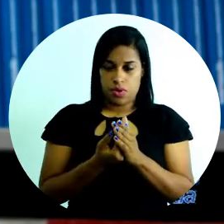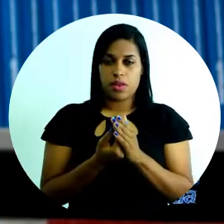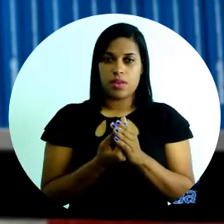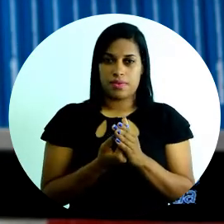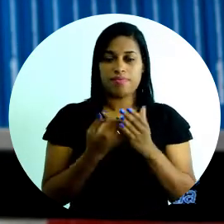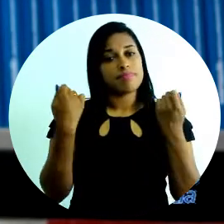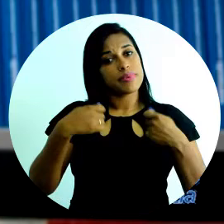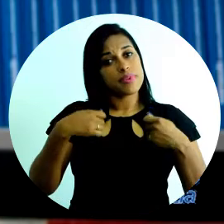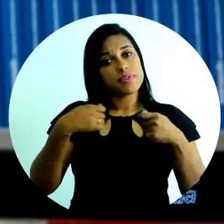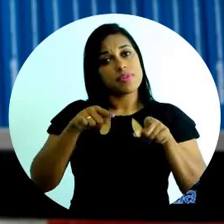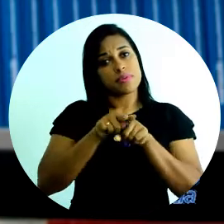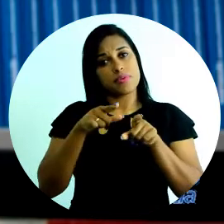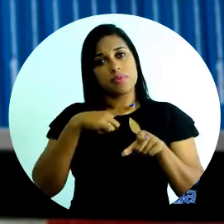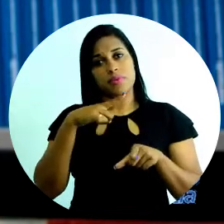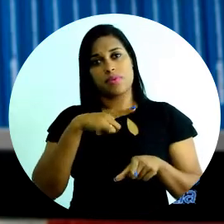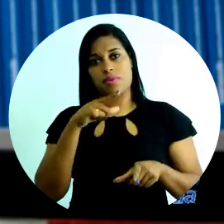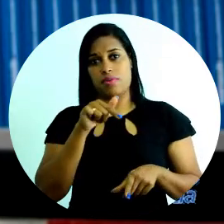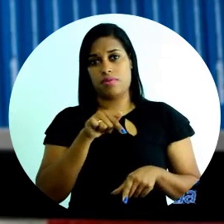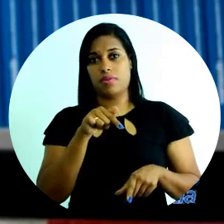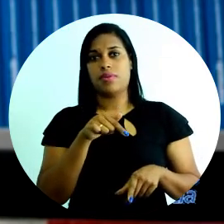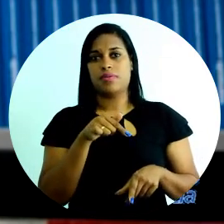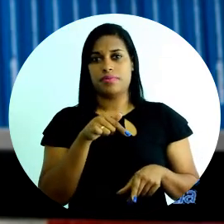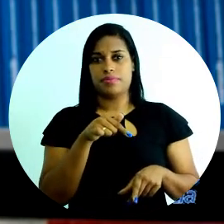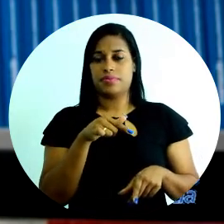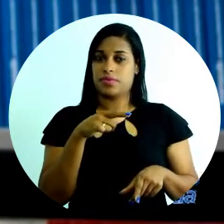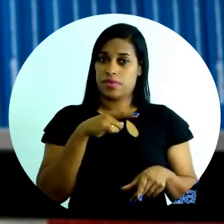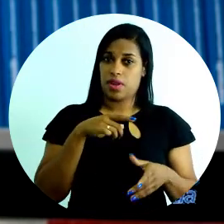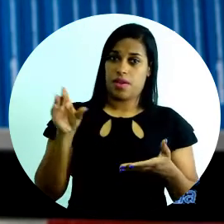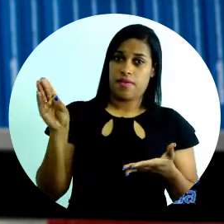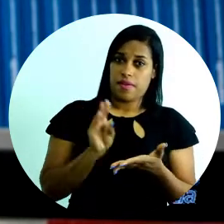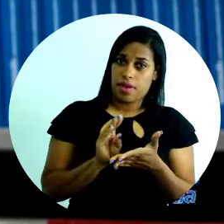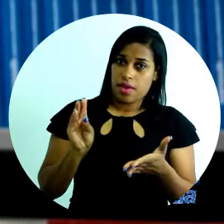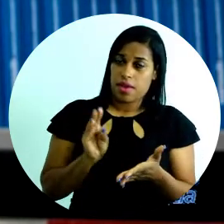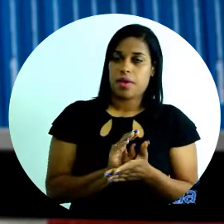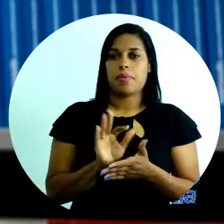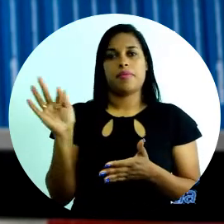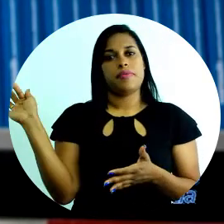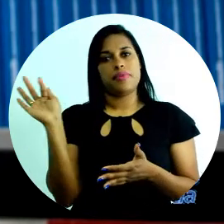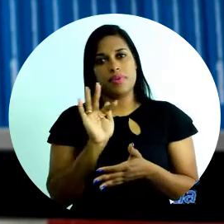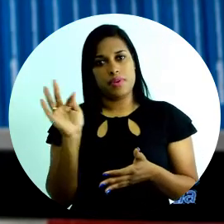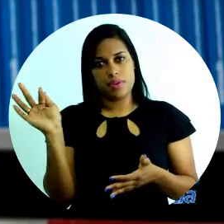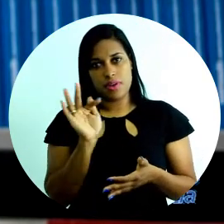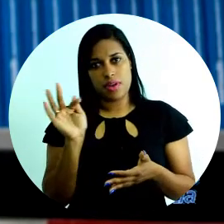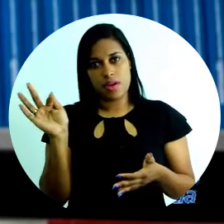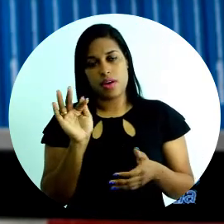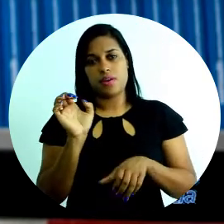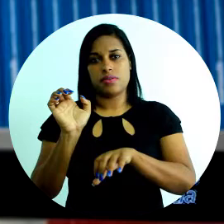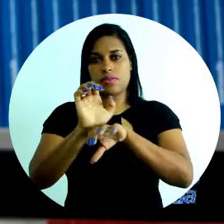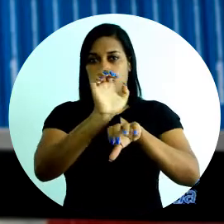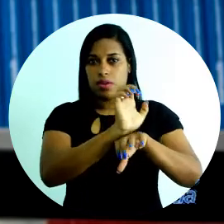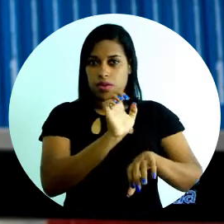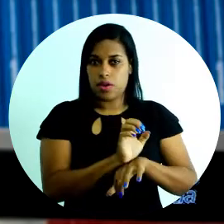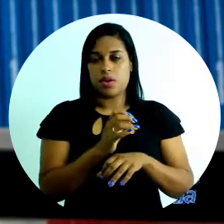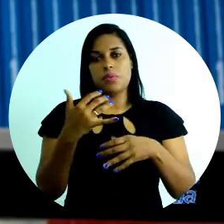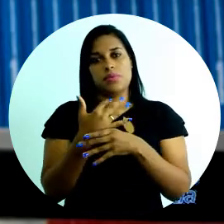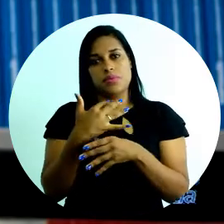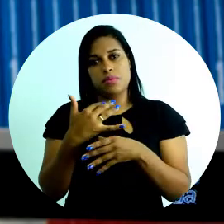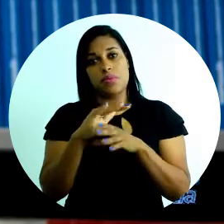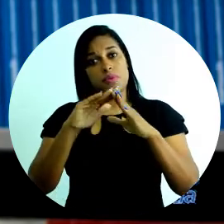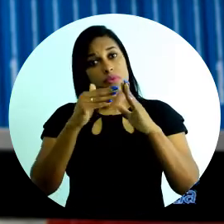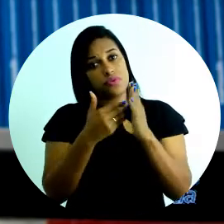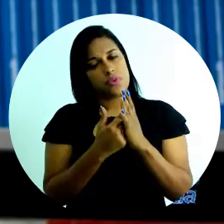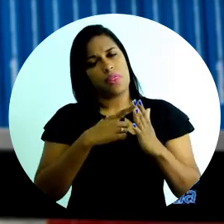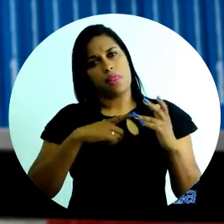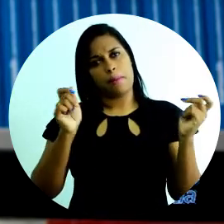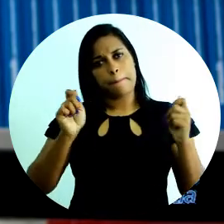diretamente na escola, e nós precisamos que haja realmente isso, né? Que haja recursos, tanto recursos federais como recursos estaduais e municipais,